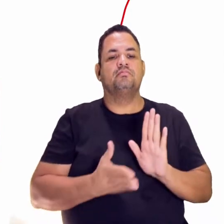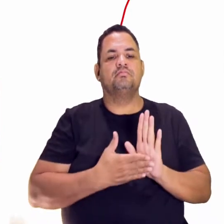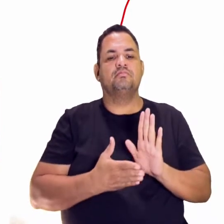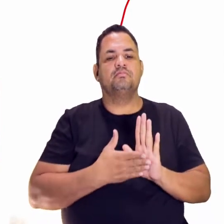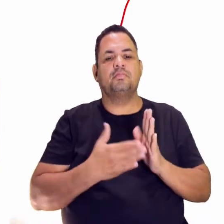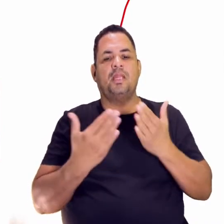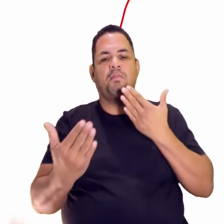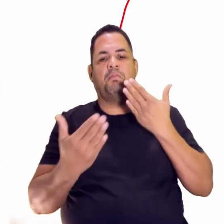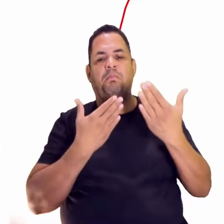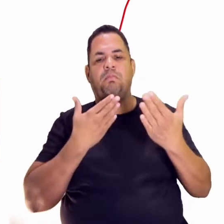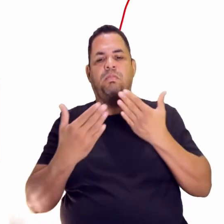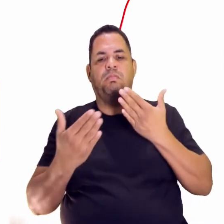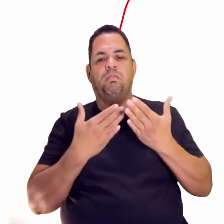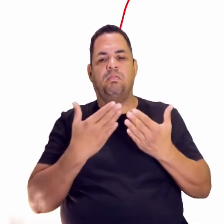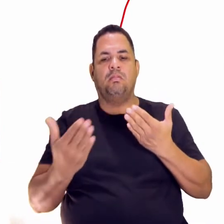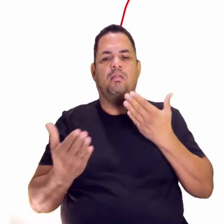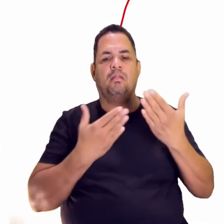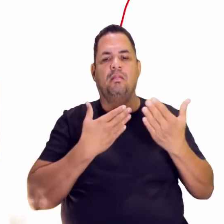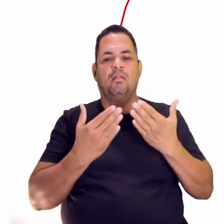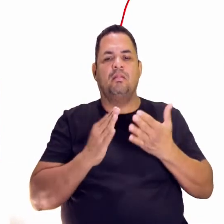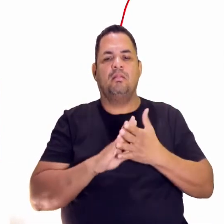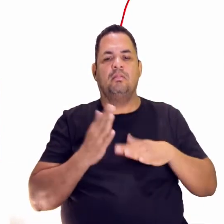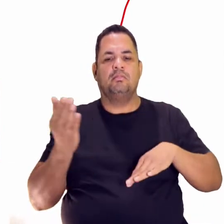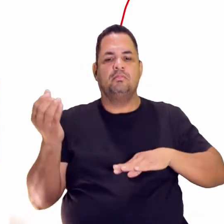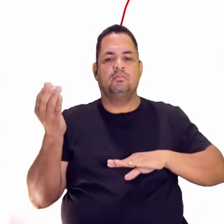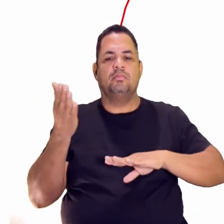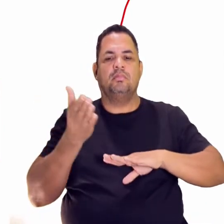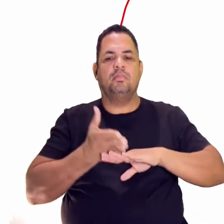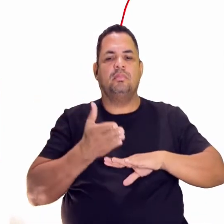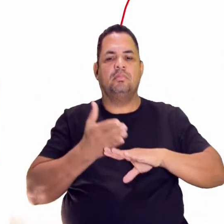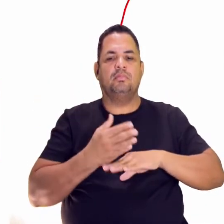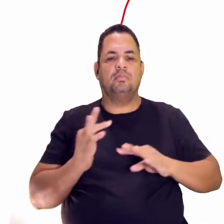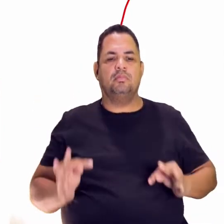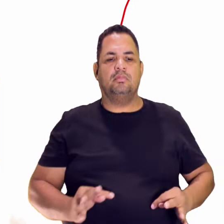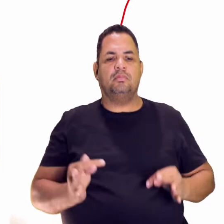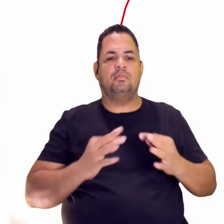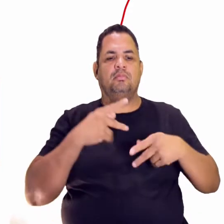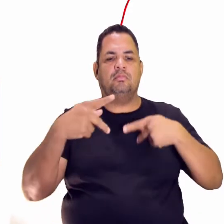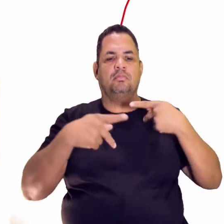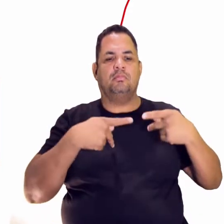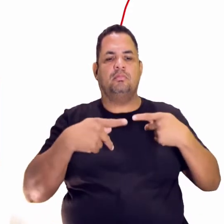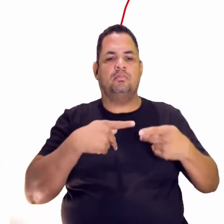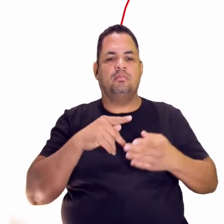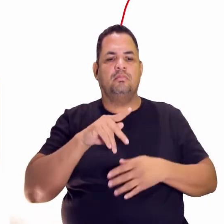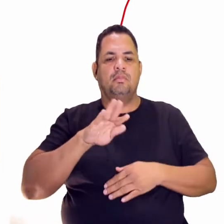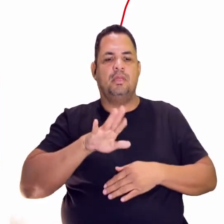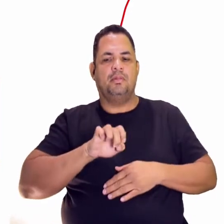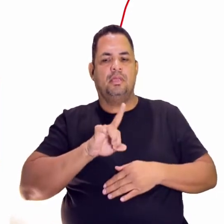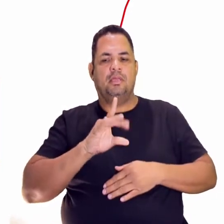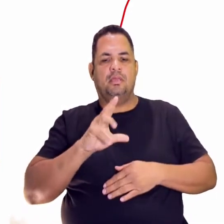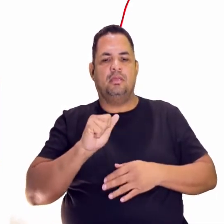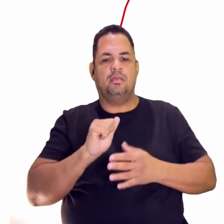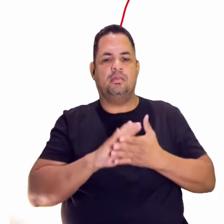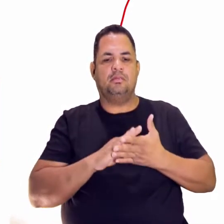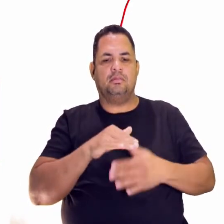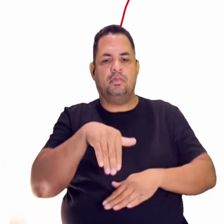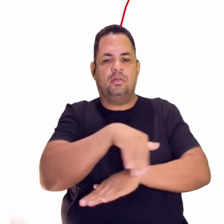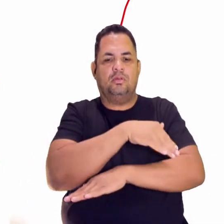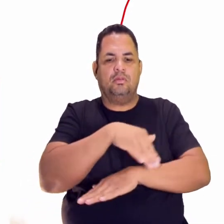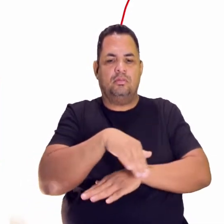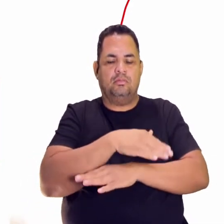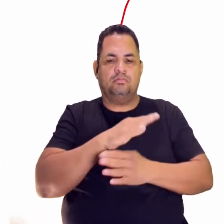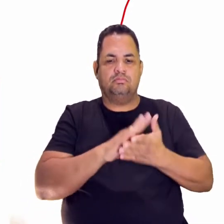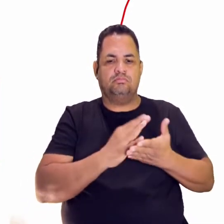propõem um diálogo entre a moderna técnica da projeção mapeada, a rua